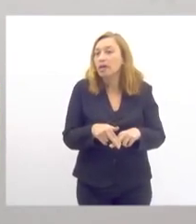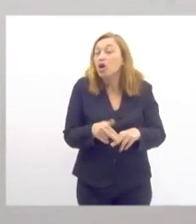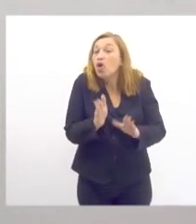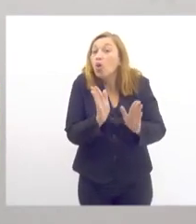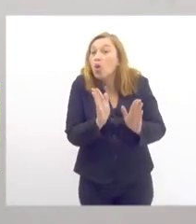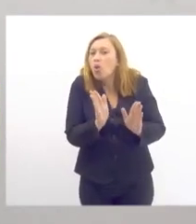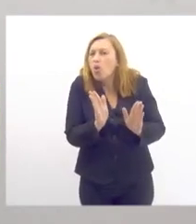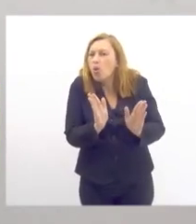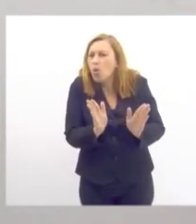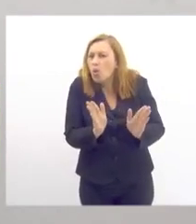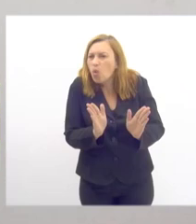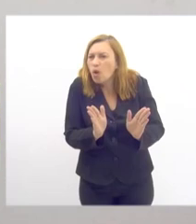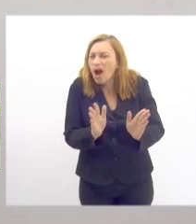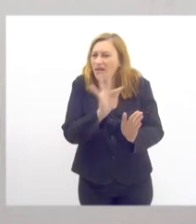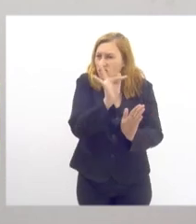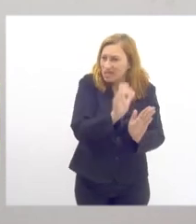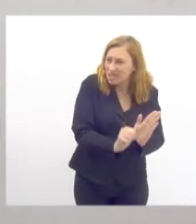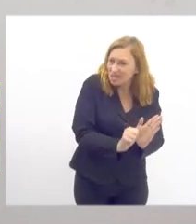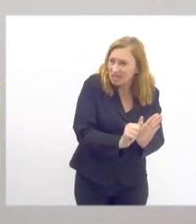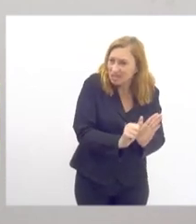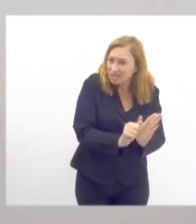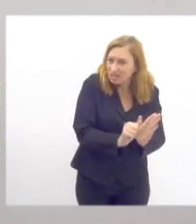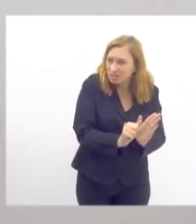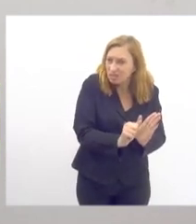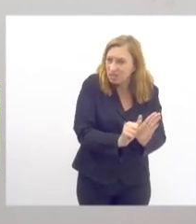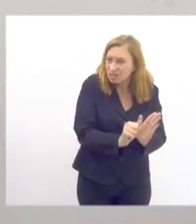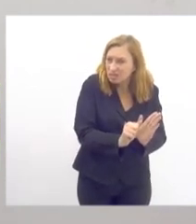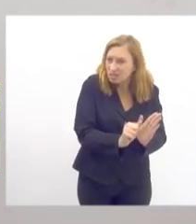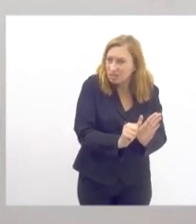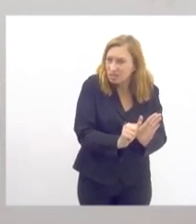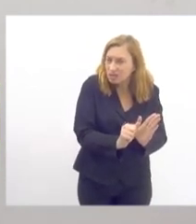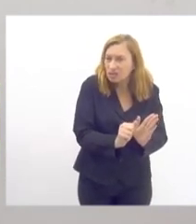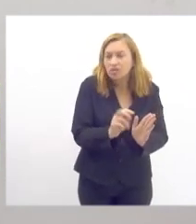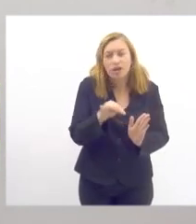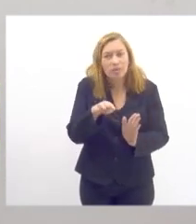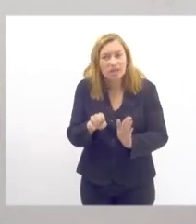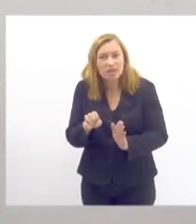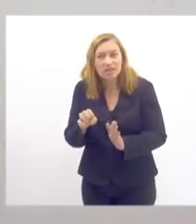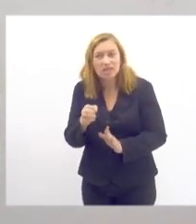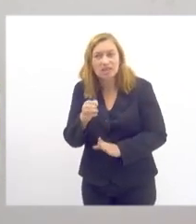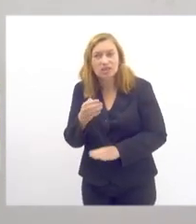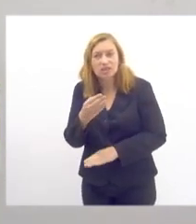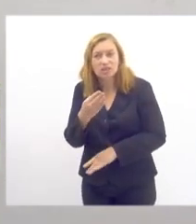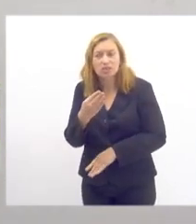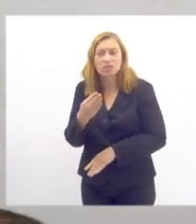hoje a Fazenda, o Gabinete Civil,